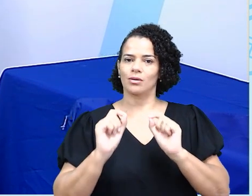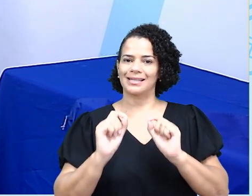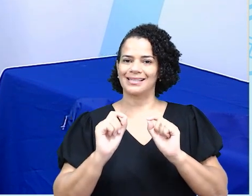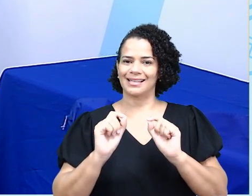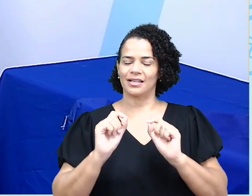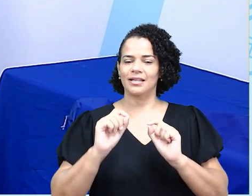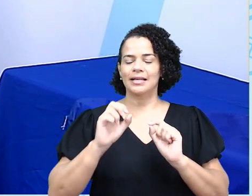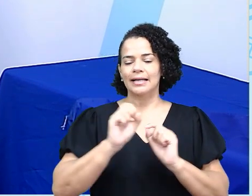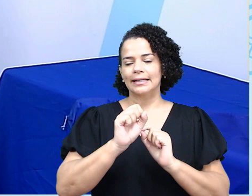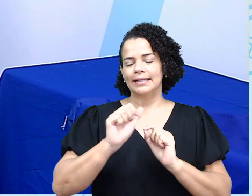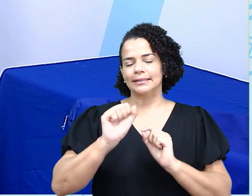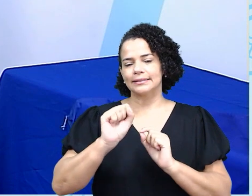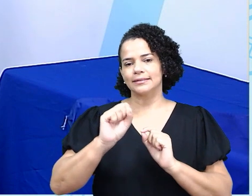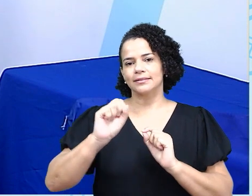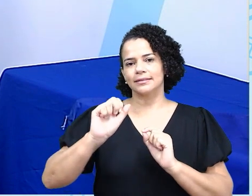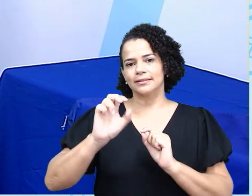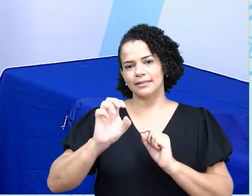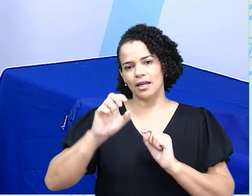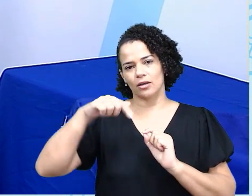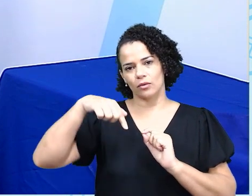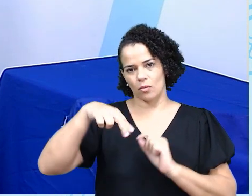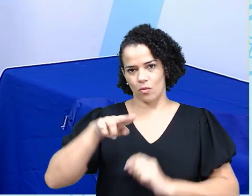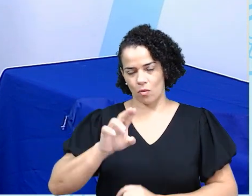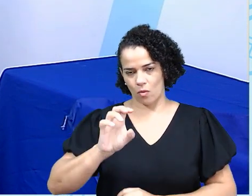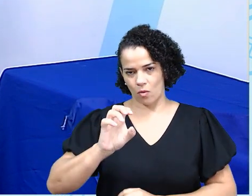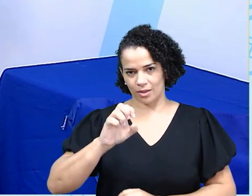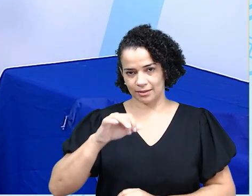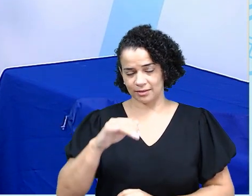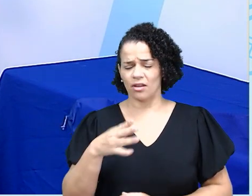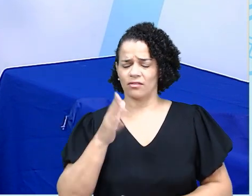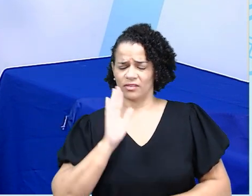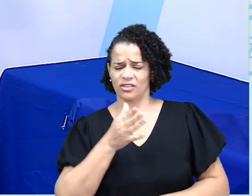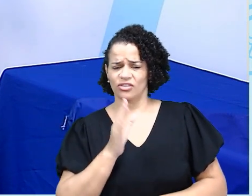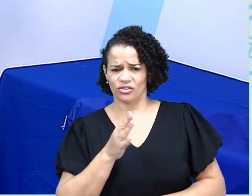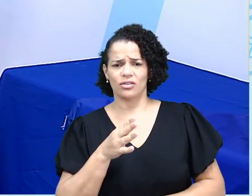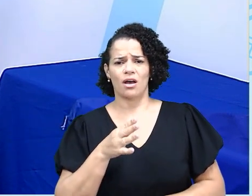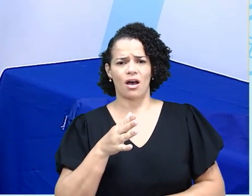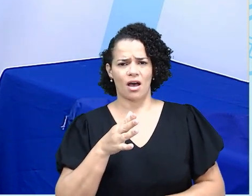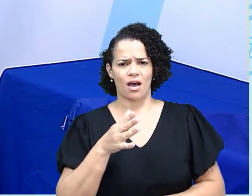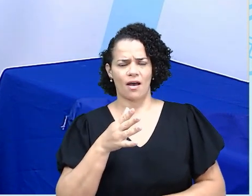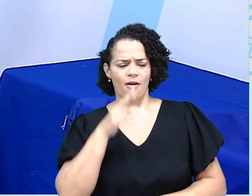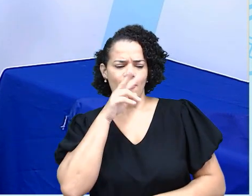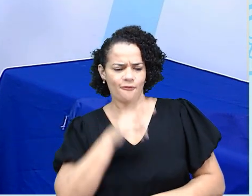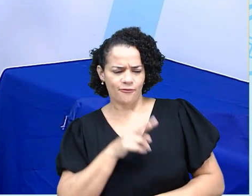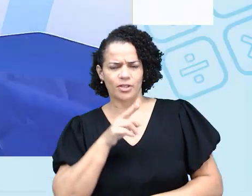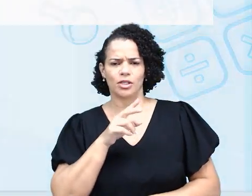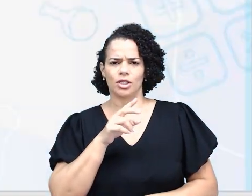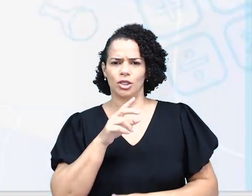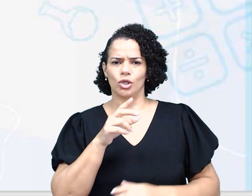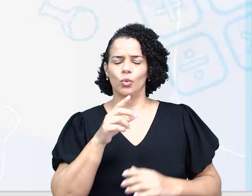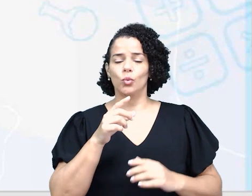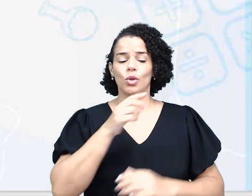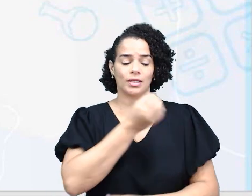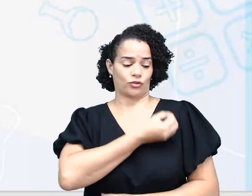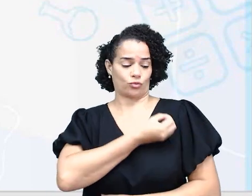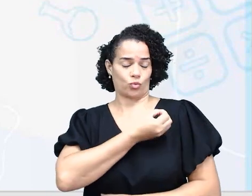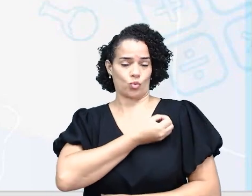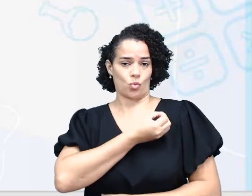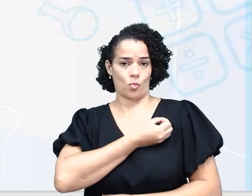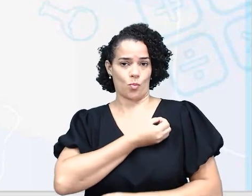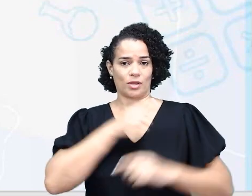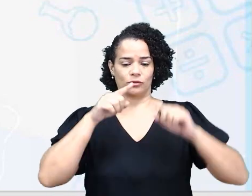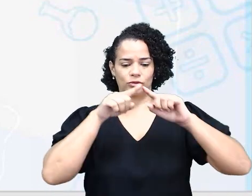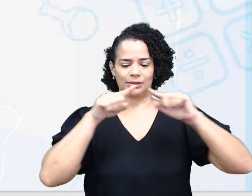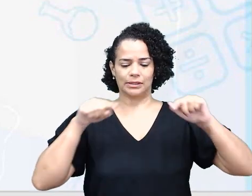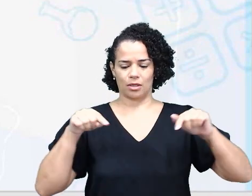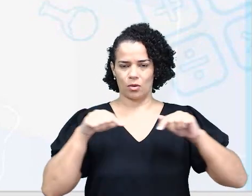recursivas. Eu queria começar perguntando se vocês já ouviram falar em números triangulares, tá? Já